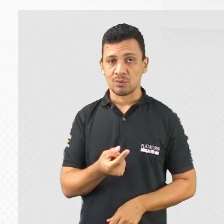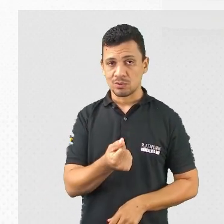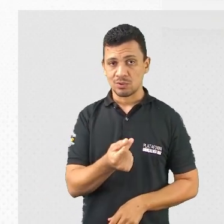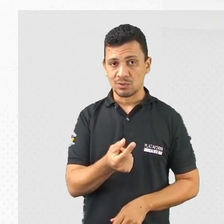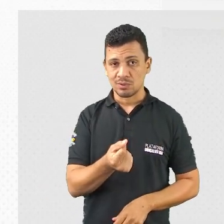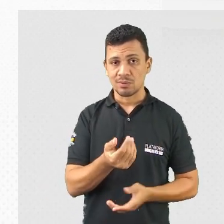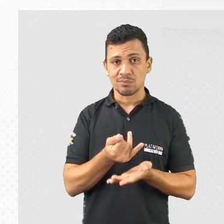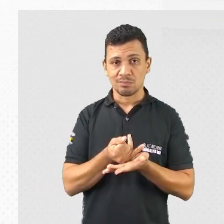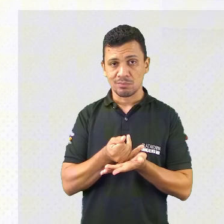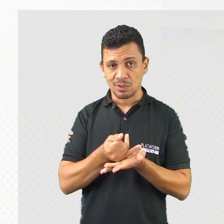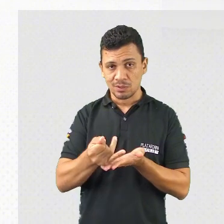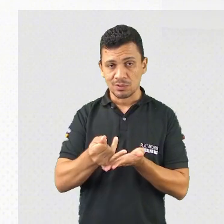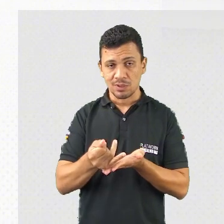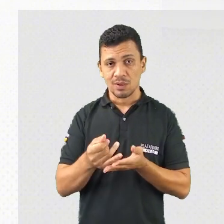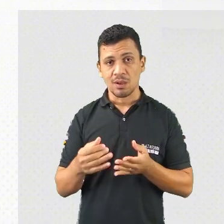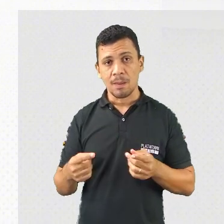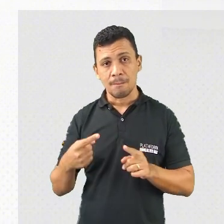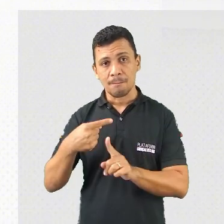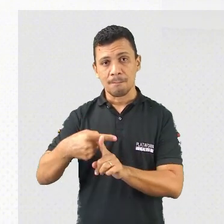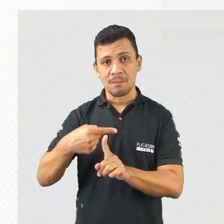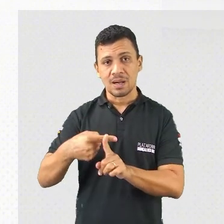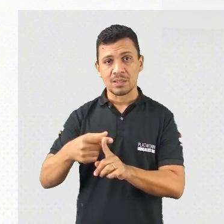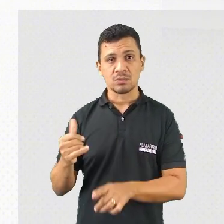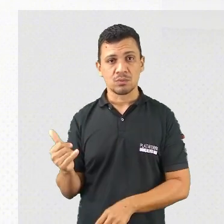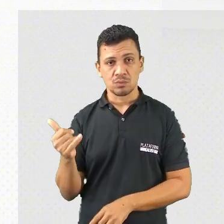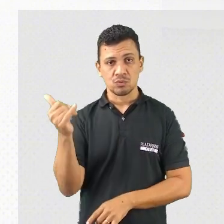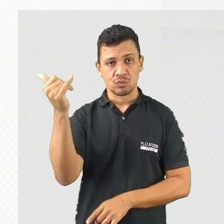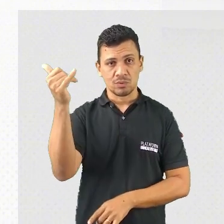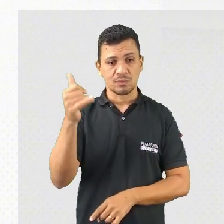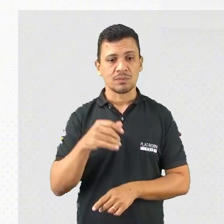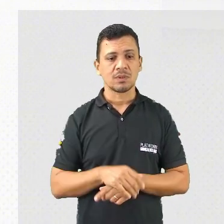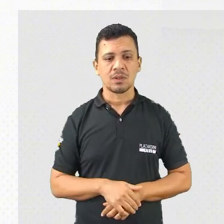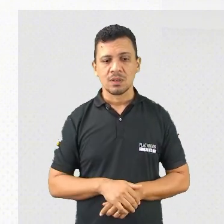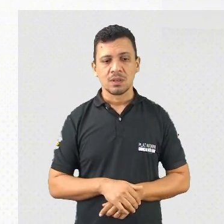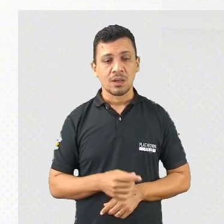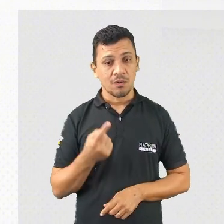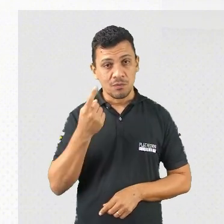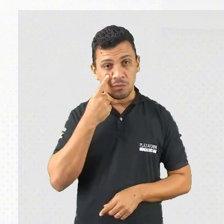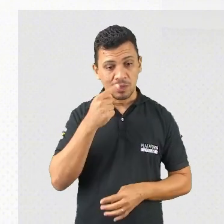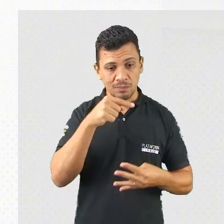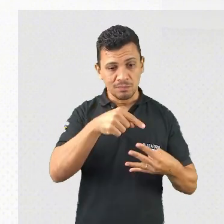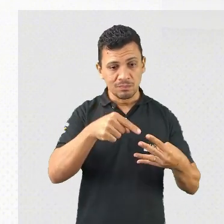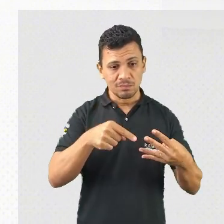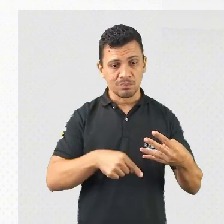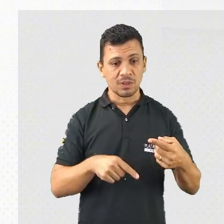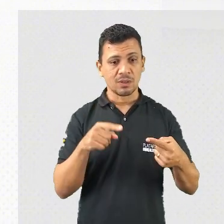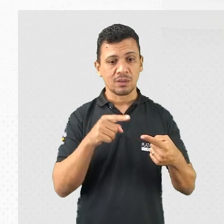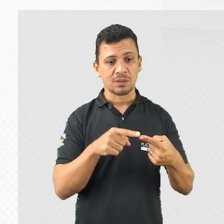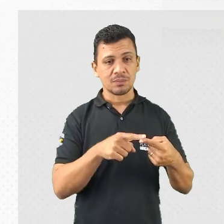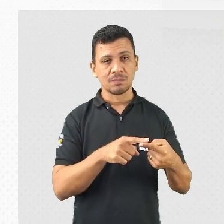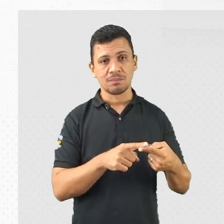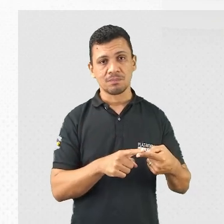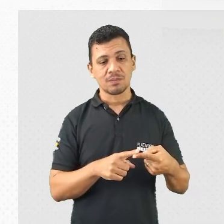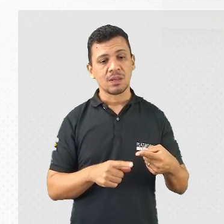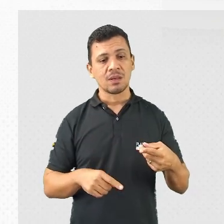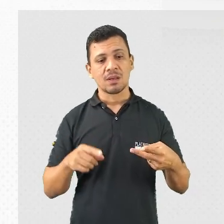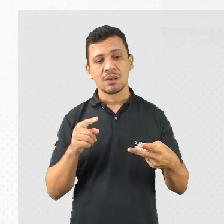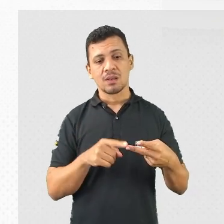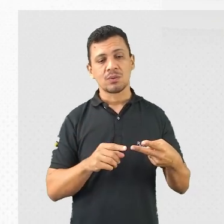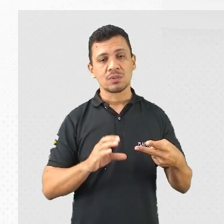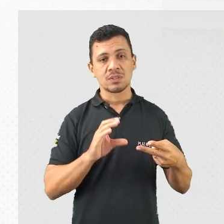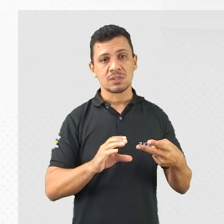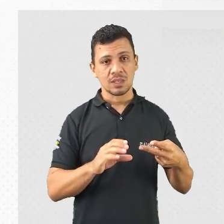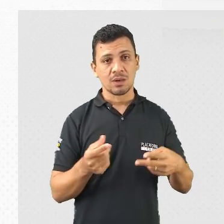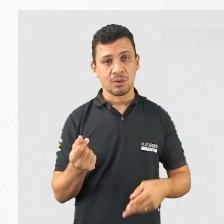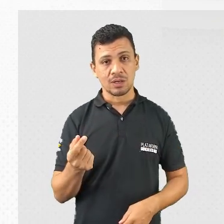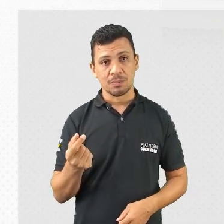inicial, né, somado com juros, tá? Então os elementos que aparecem nessa fórmula, esse M é o montante, esse C é o